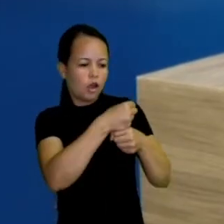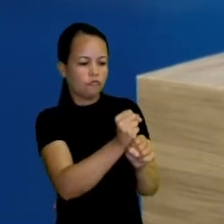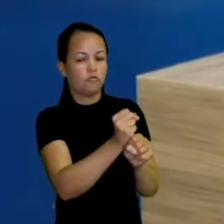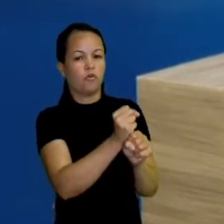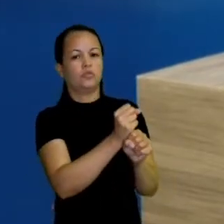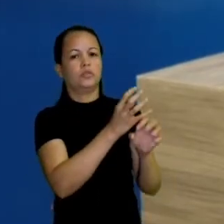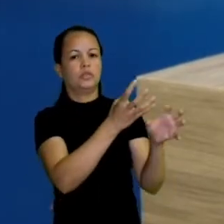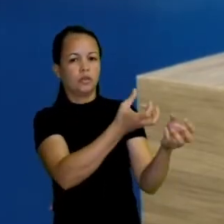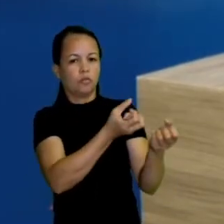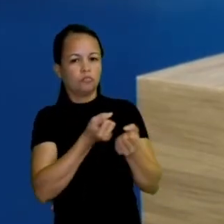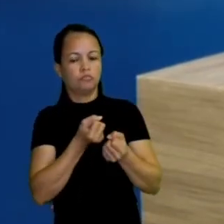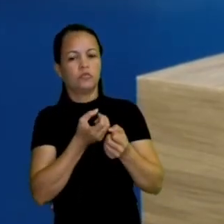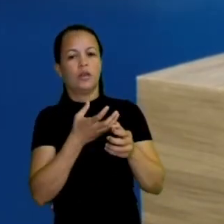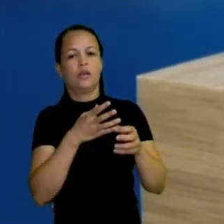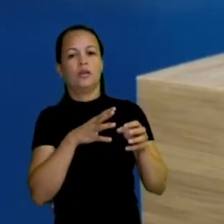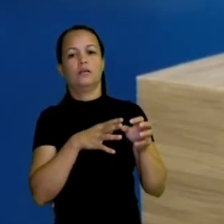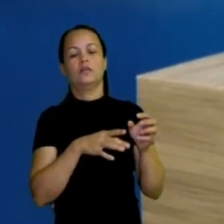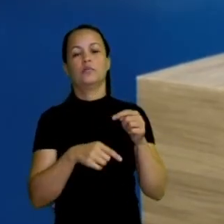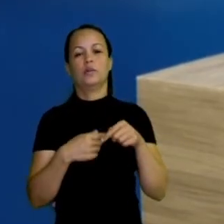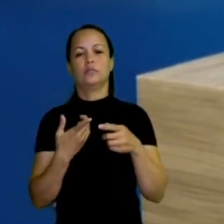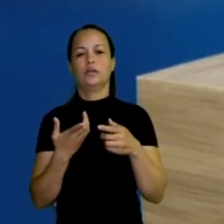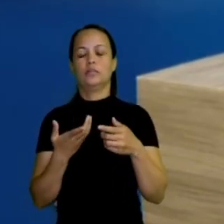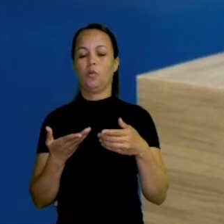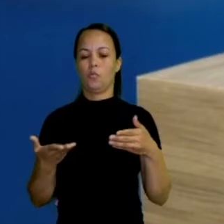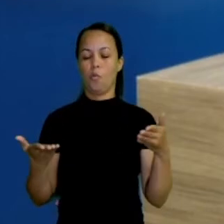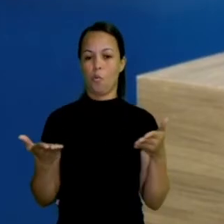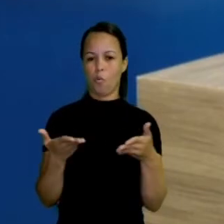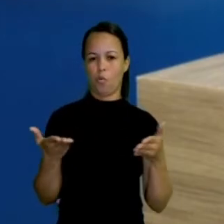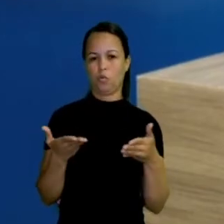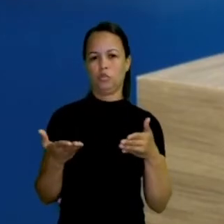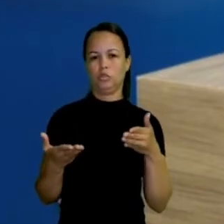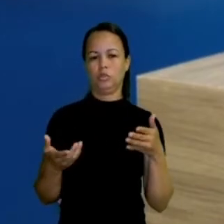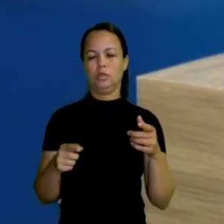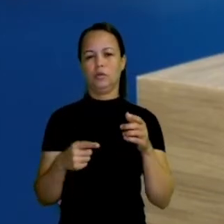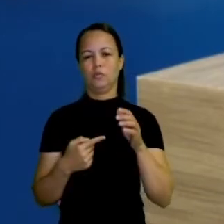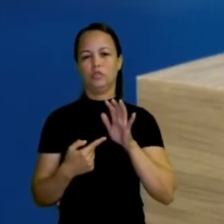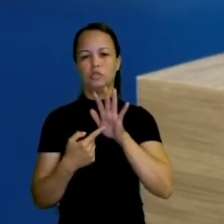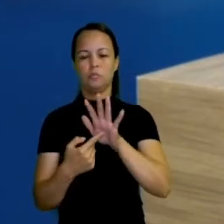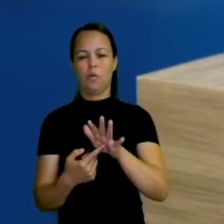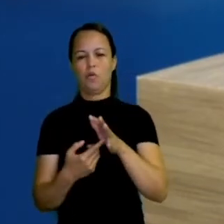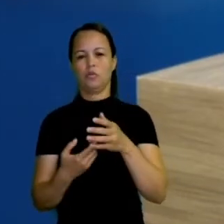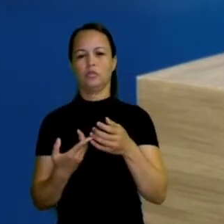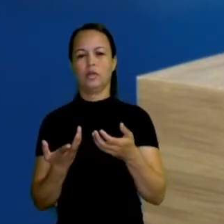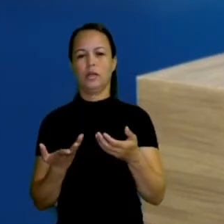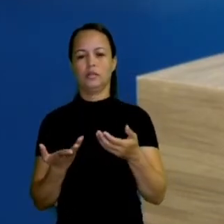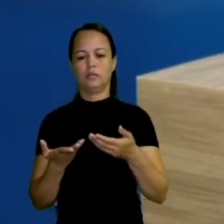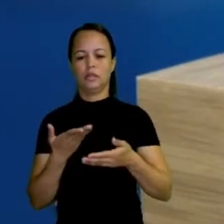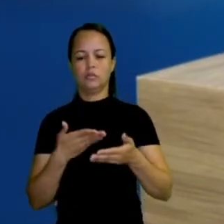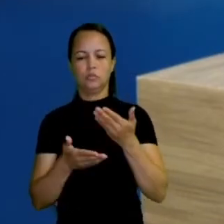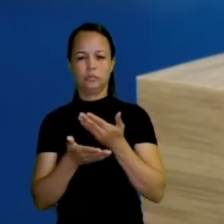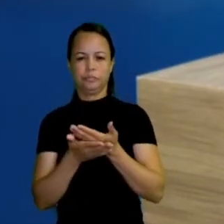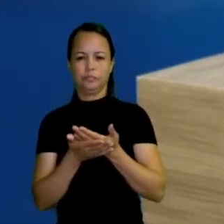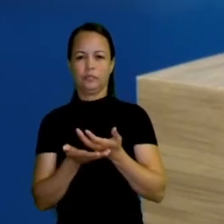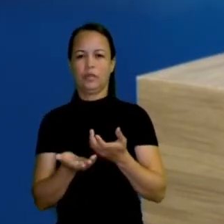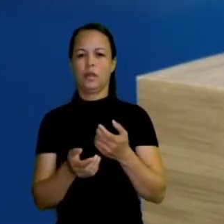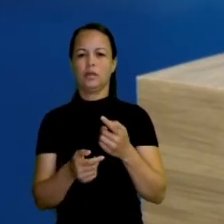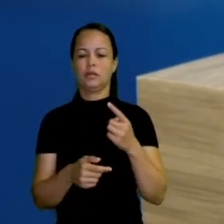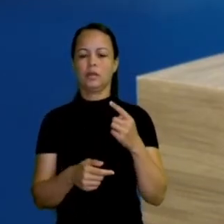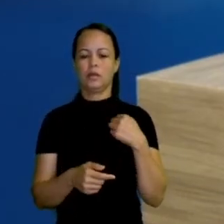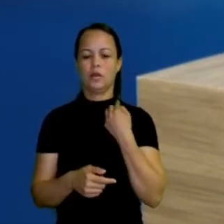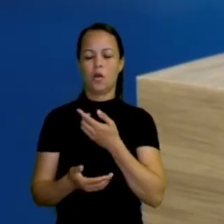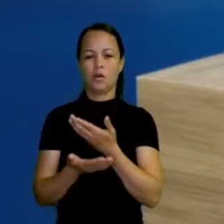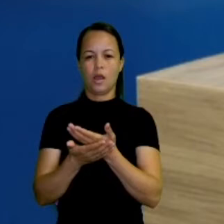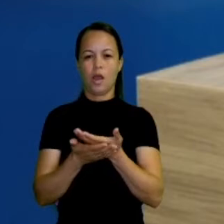questão migratória, da atualidade, e da questão que a gente vem tratando agora, na nossa aula anterior a gente falou dessa questão